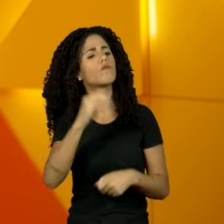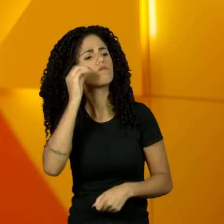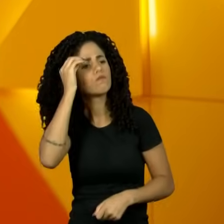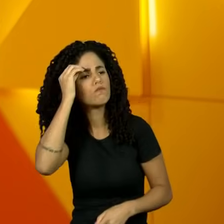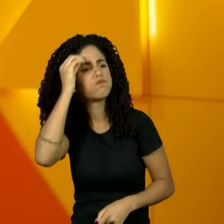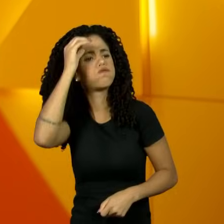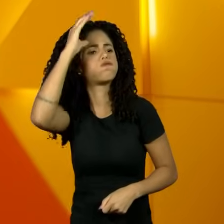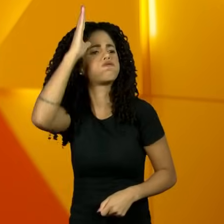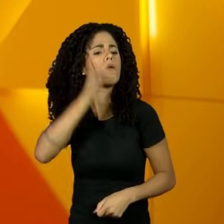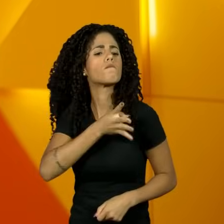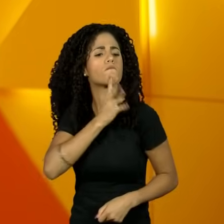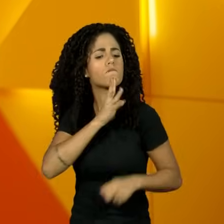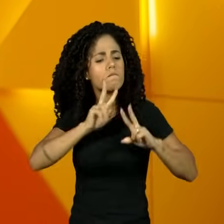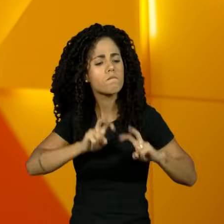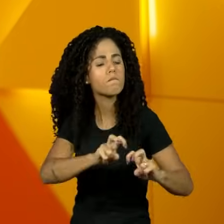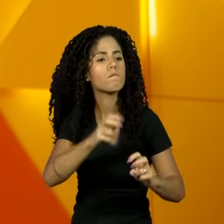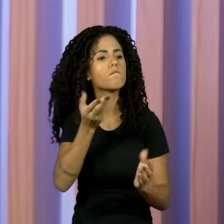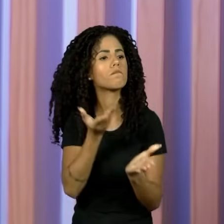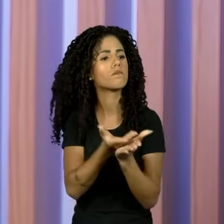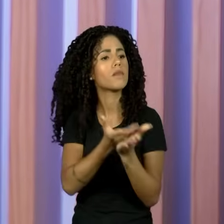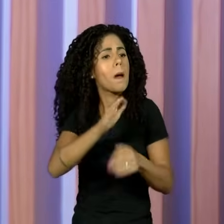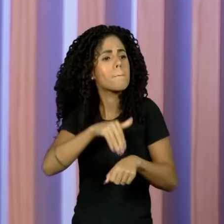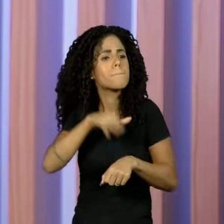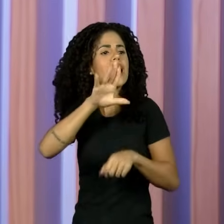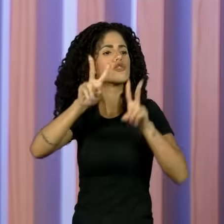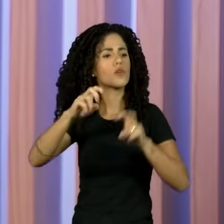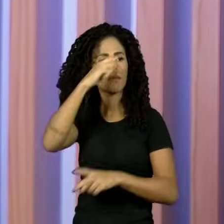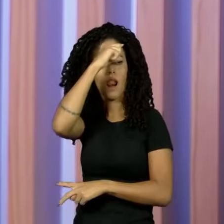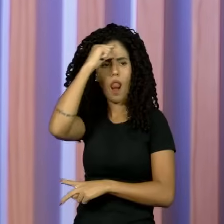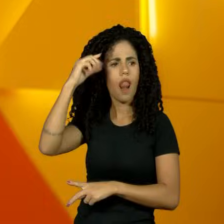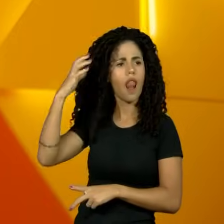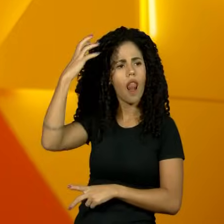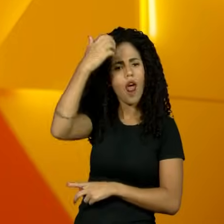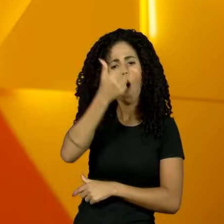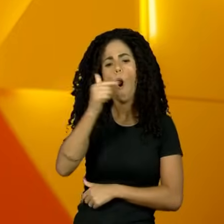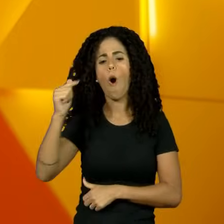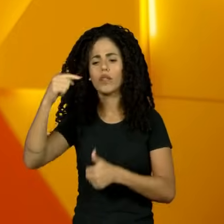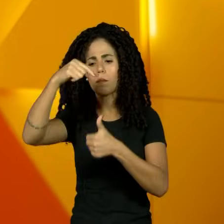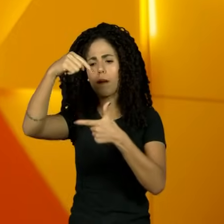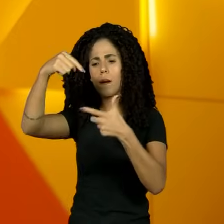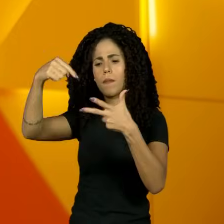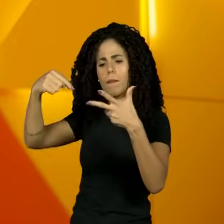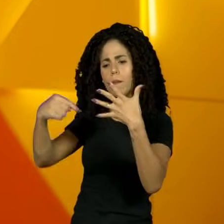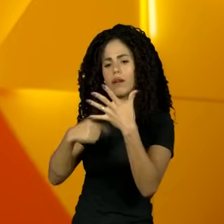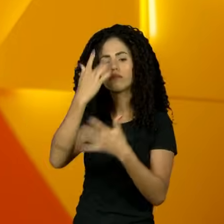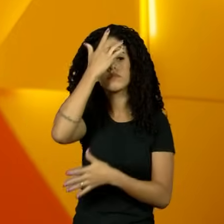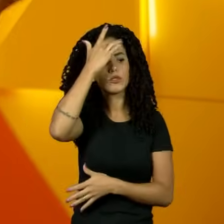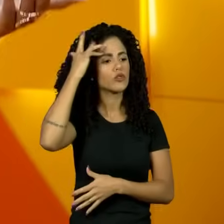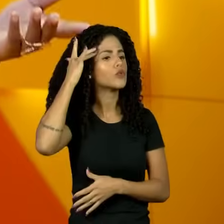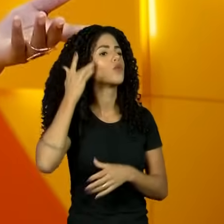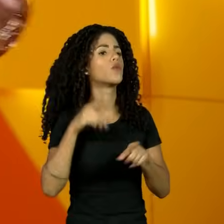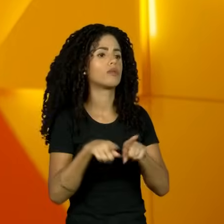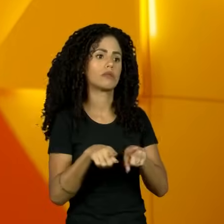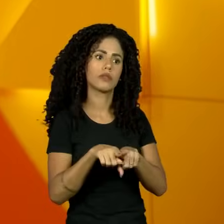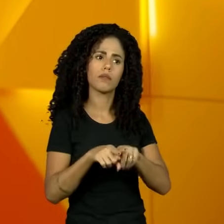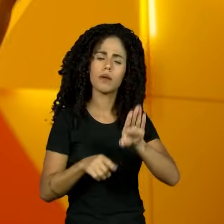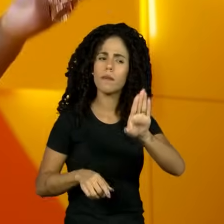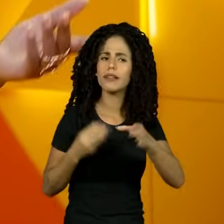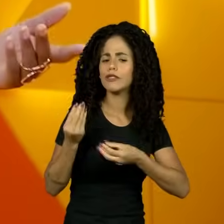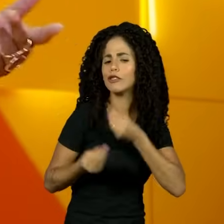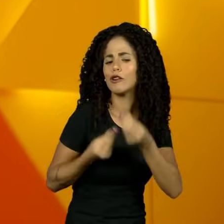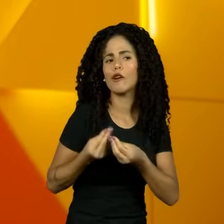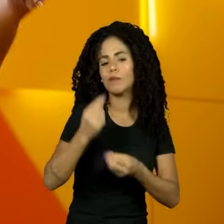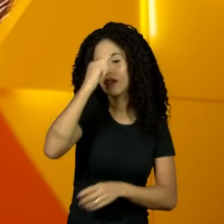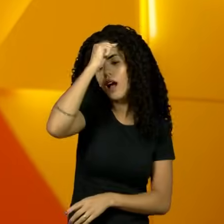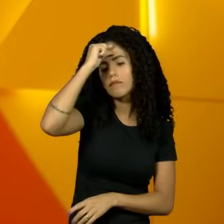muito mais o trabalho de Lélia Gonzalez e até de outros nomes. Ela trouxe a Beatriz Nascimento naquela época. Vinão, como é que a